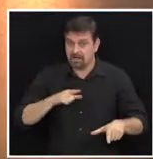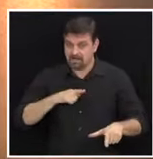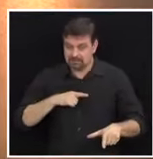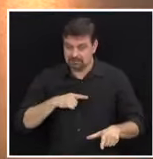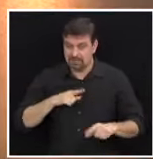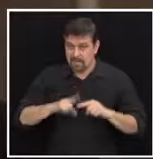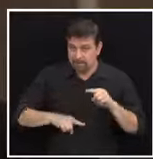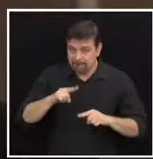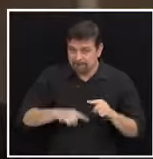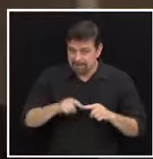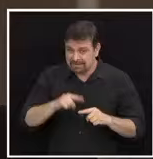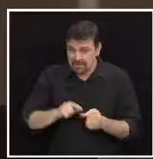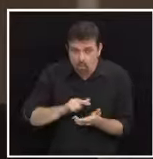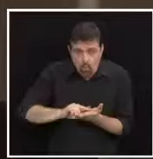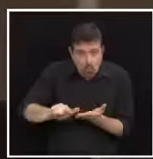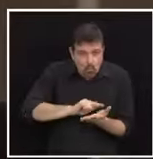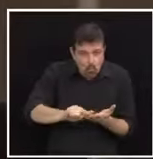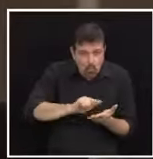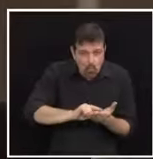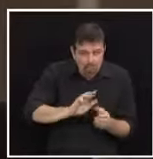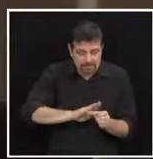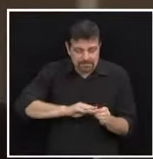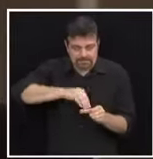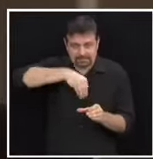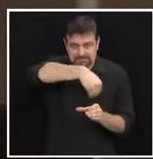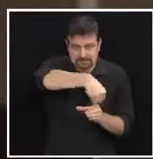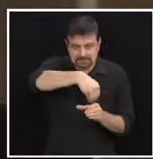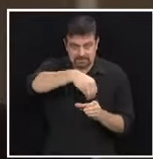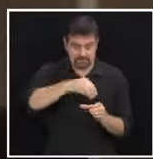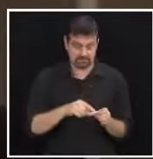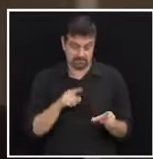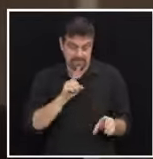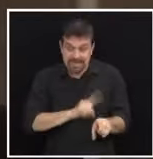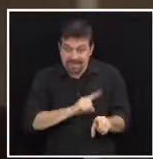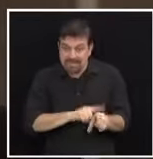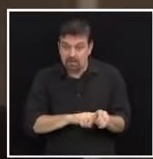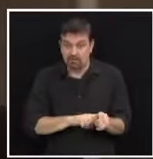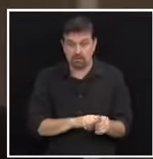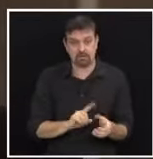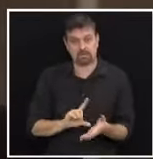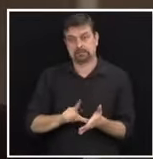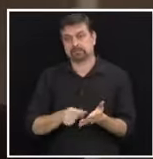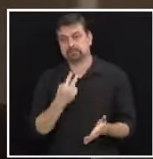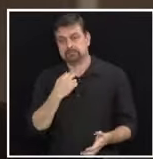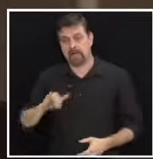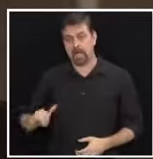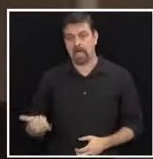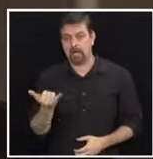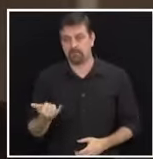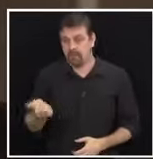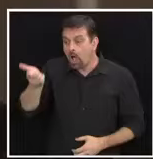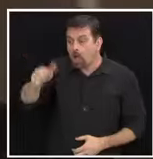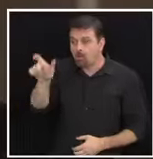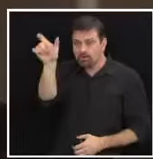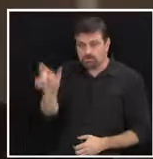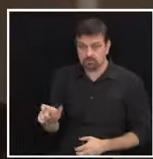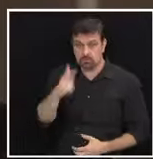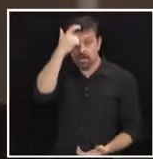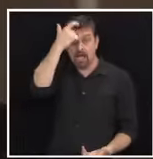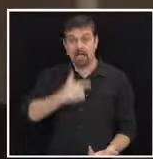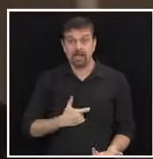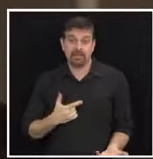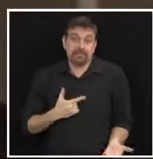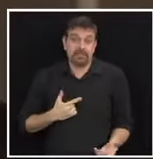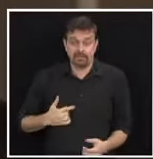a abertura, a tinta que é utilizada, abrir na hora, a sobra tem que ser descartável, porque eu, como portador do vírus